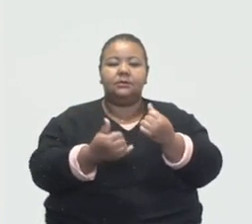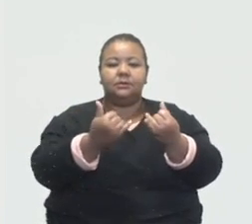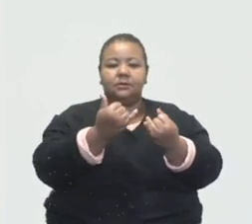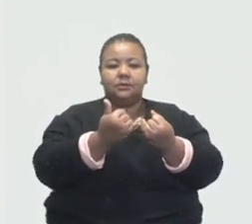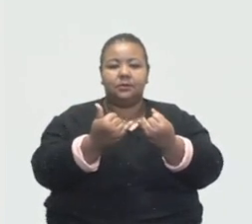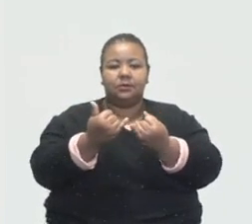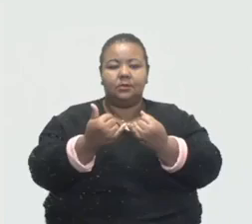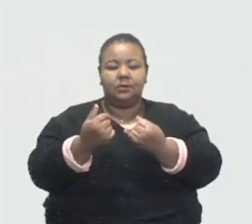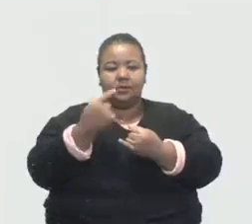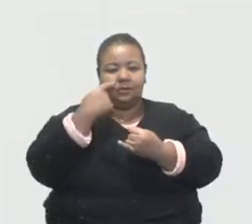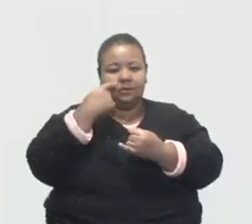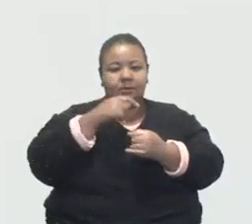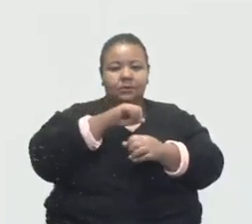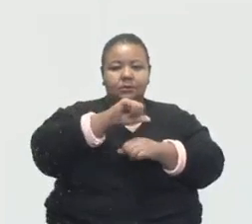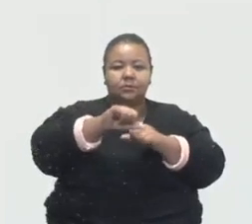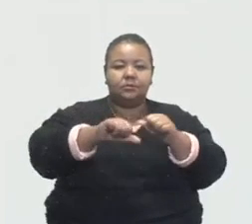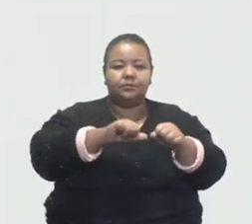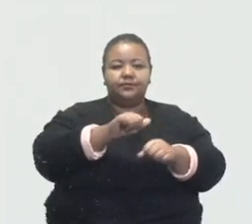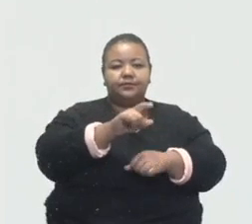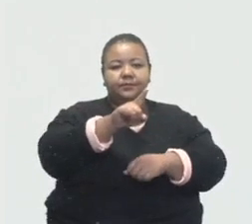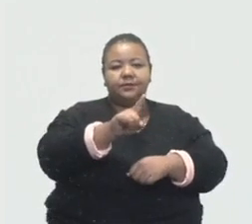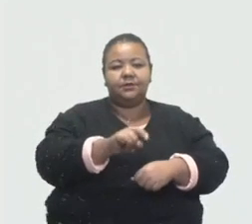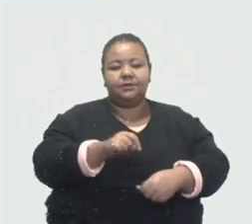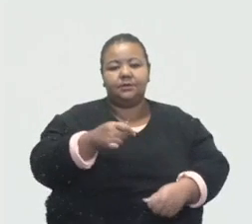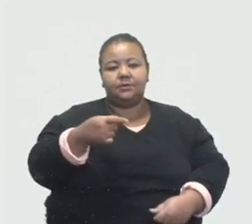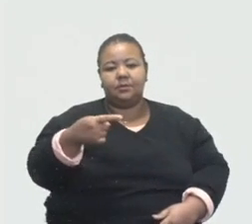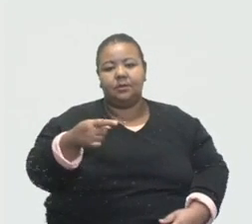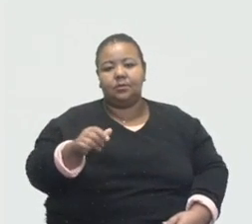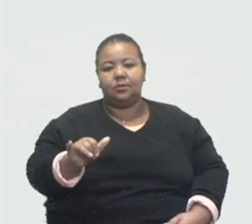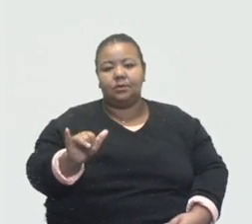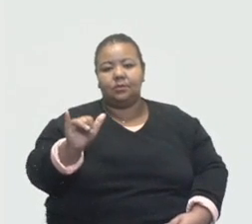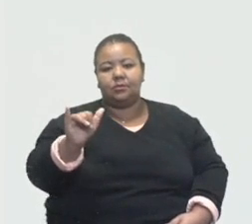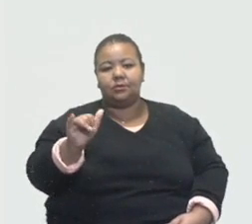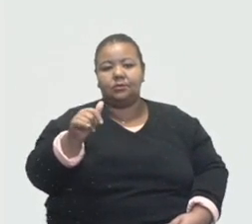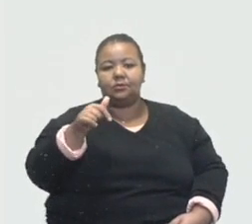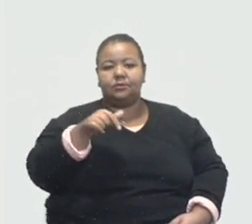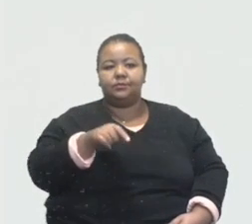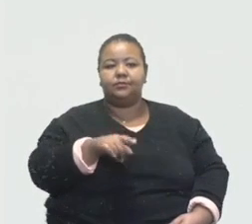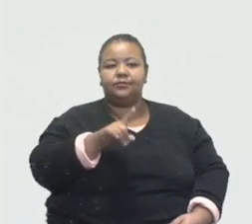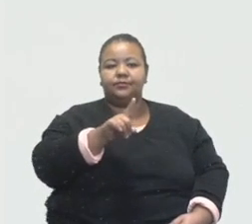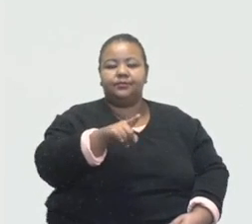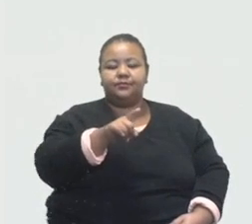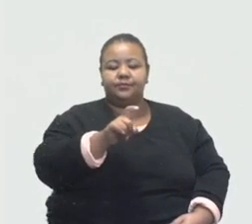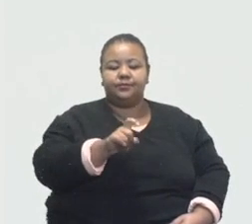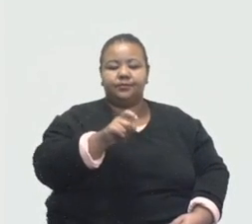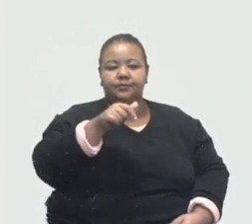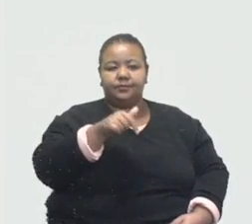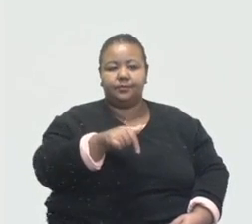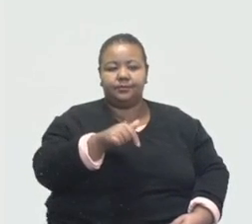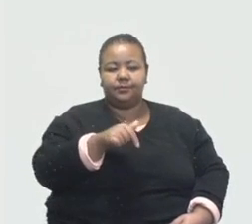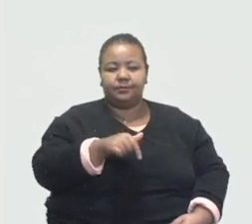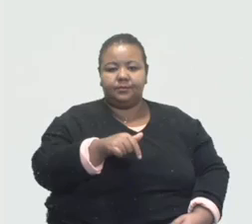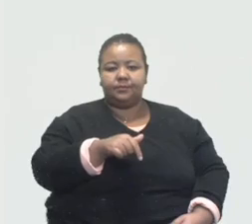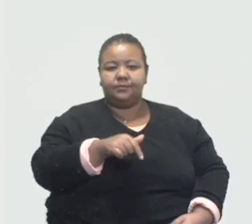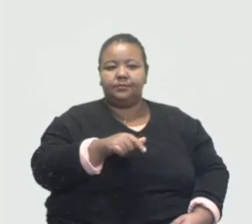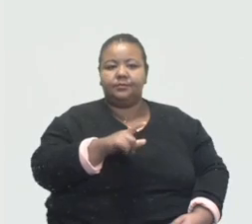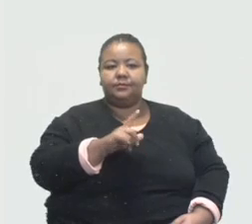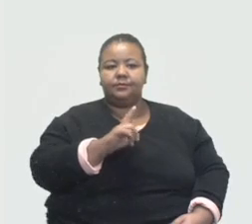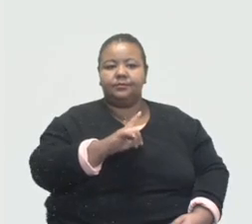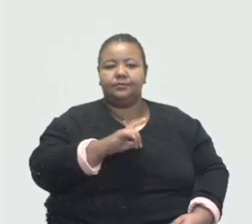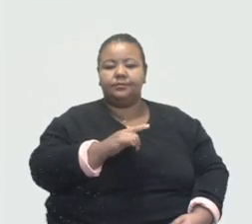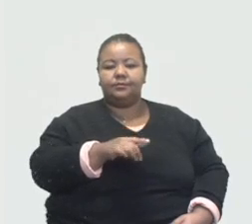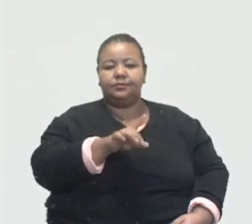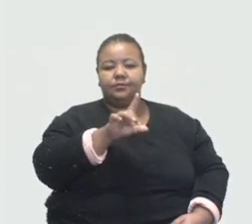veja a transformação x e menos y. Aqui no x, nessa componente, só tem